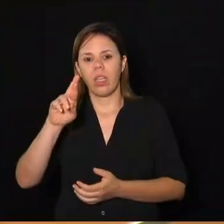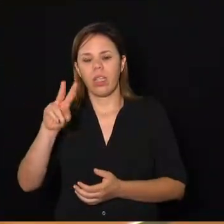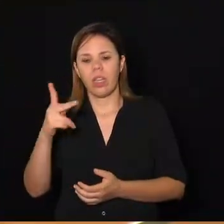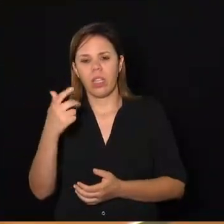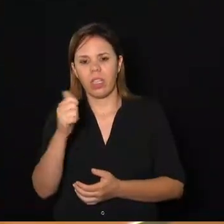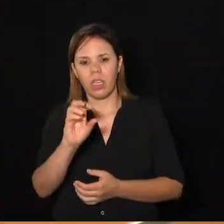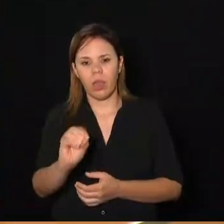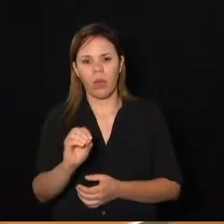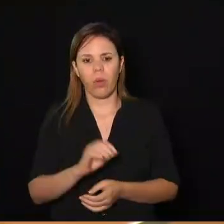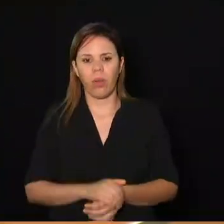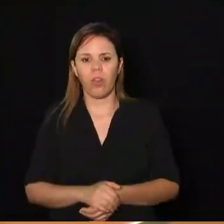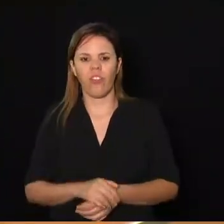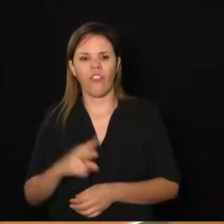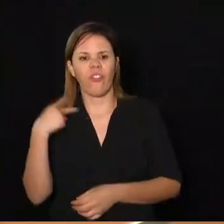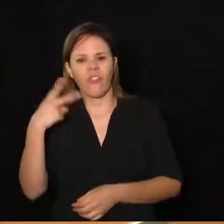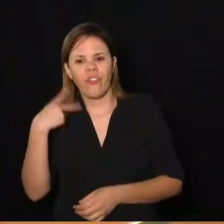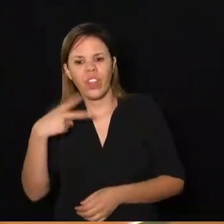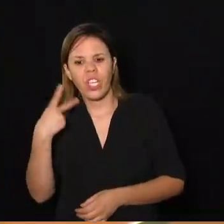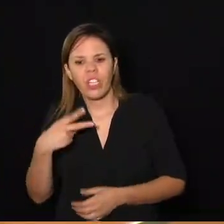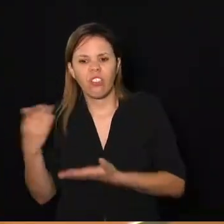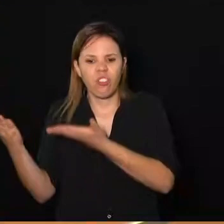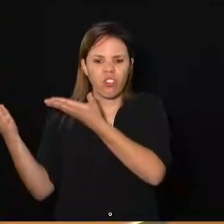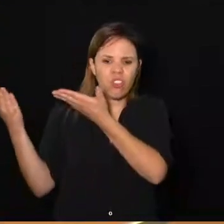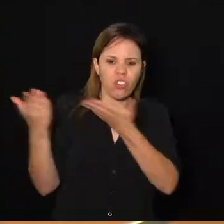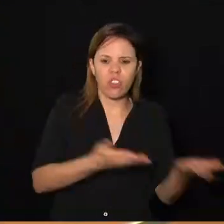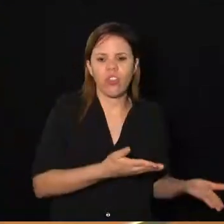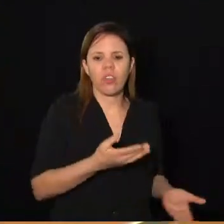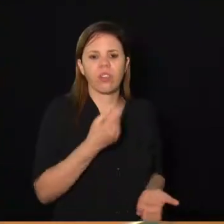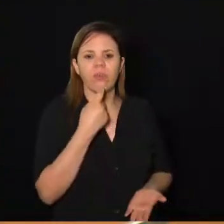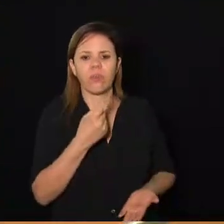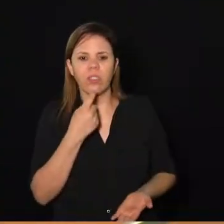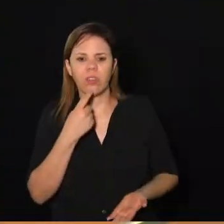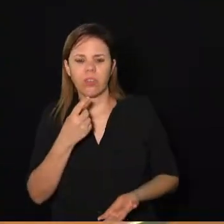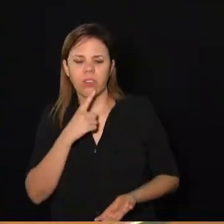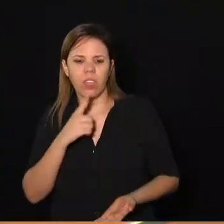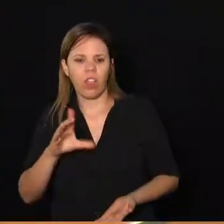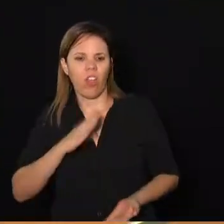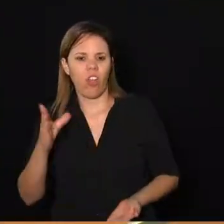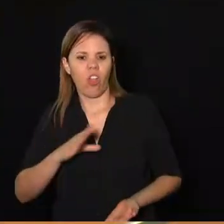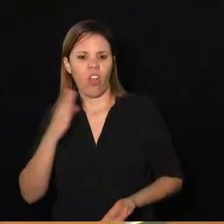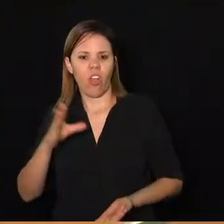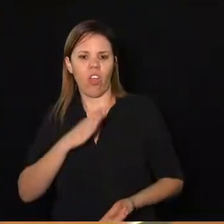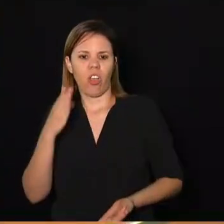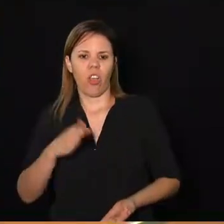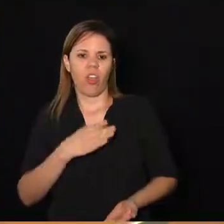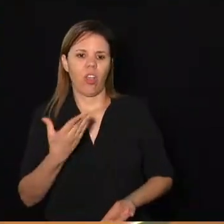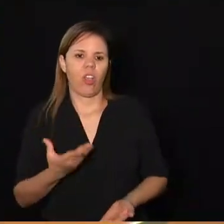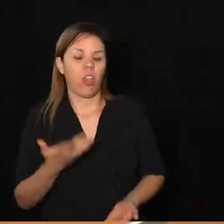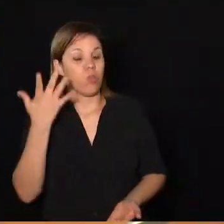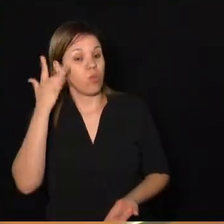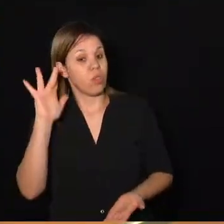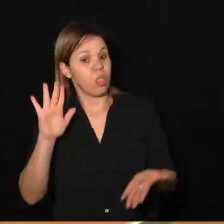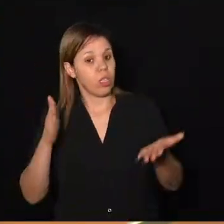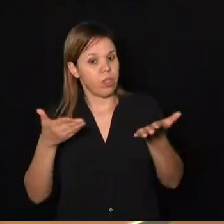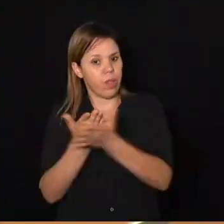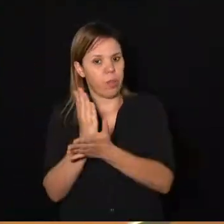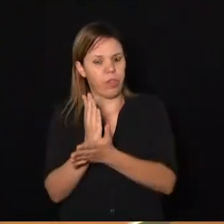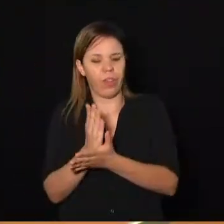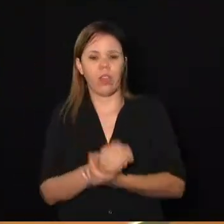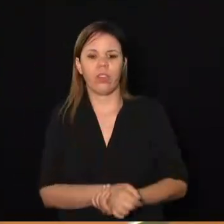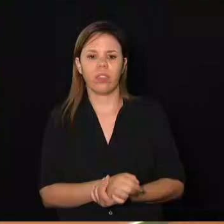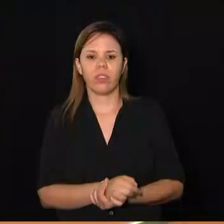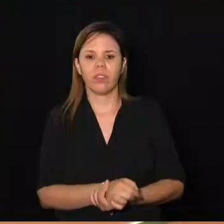de peito um vereador de coragem trouxe para Campinas um vereador que tem coragem eu não sei se vai ser aprovado pelo